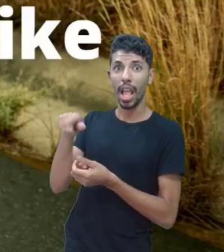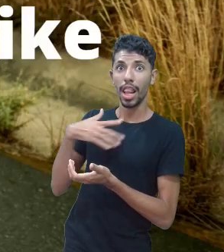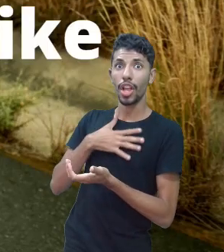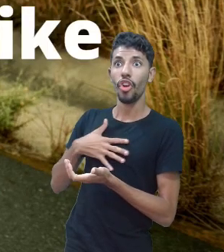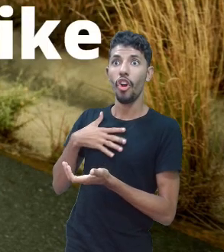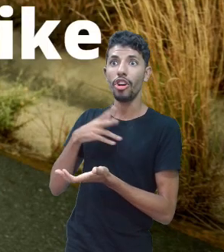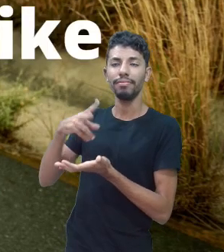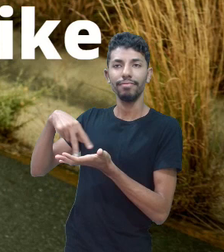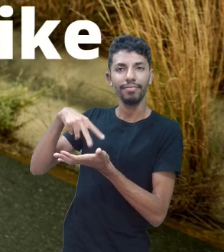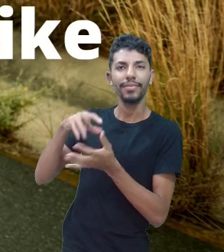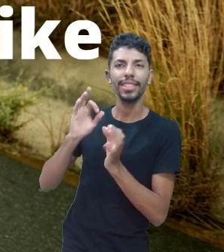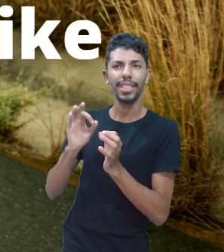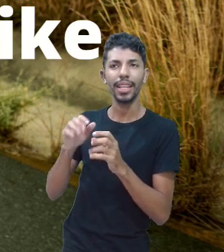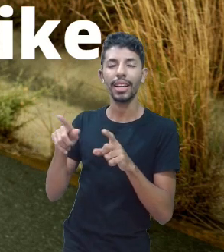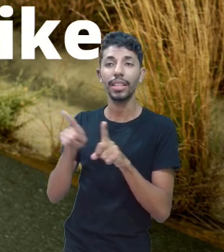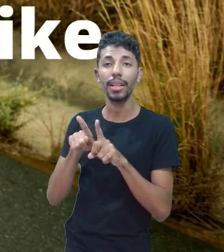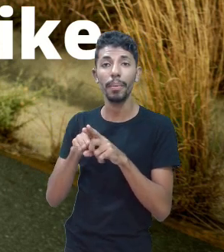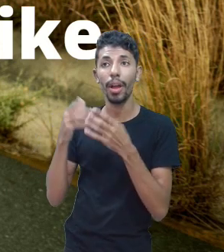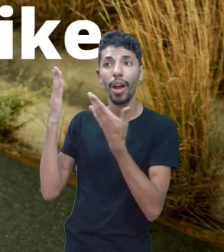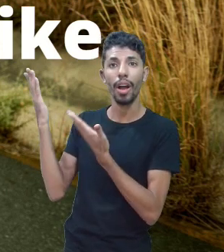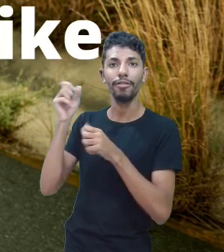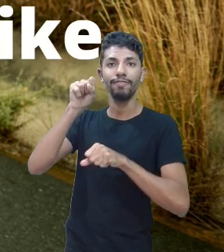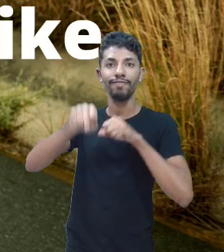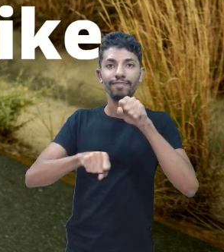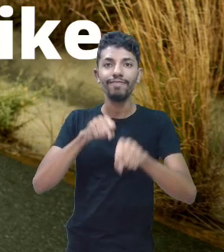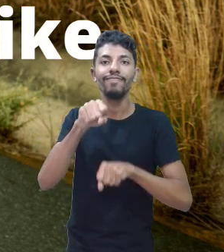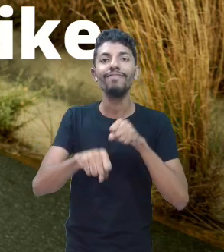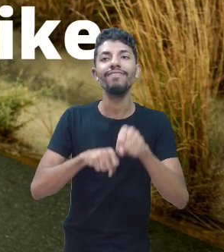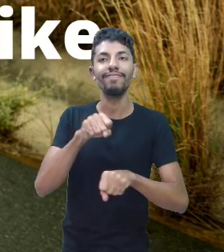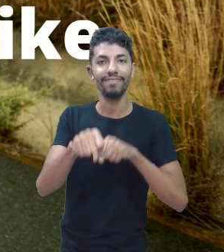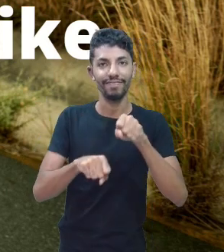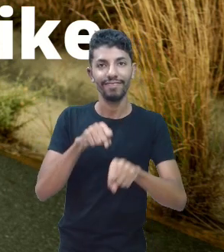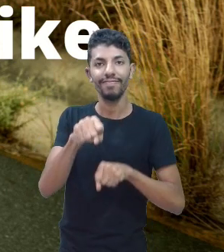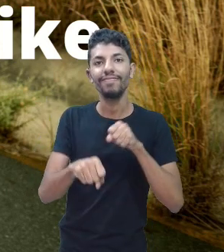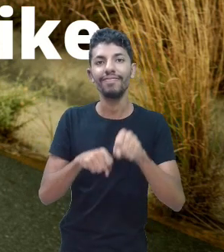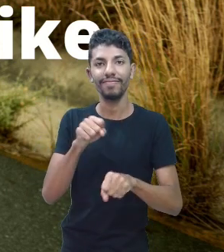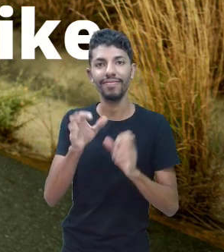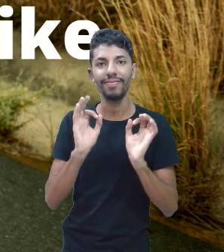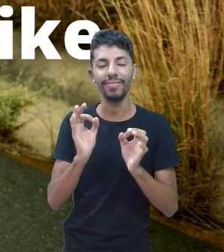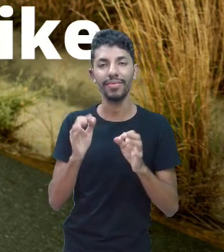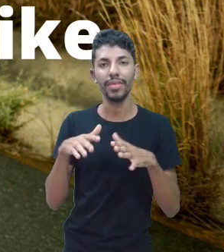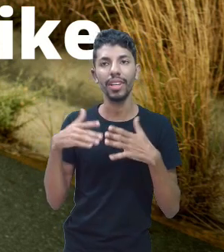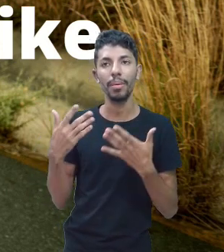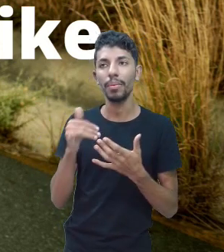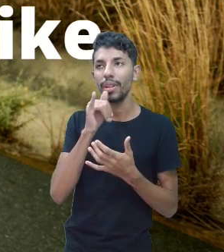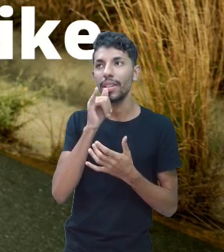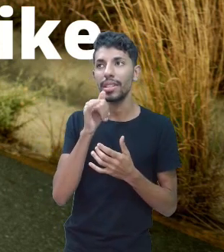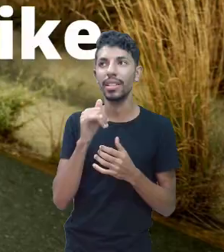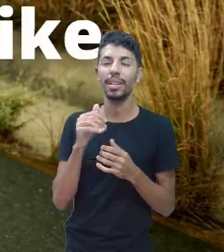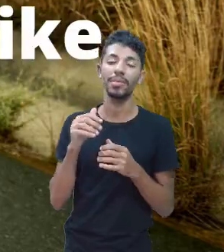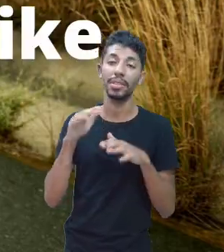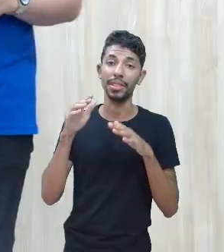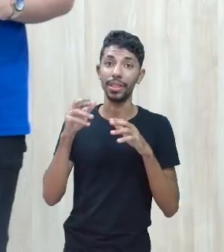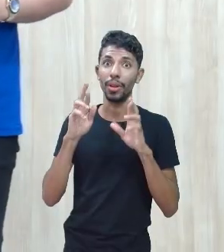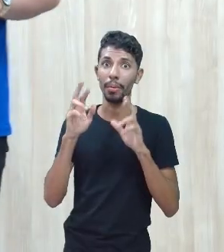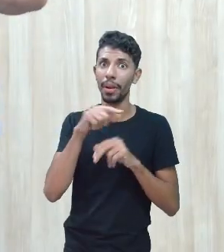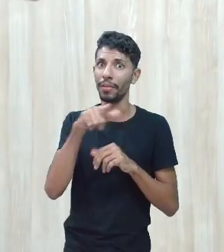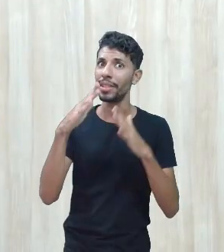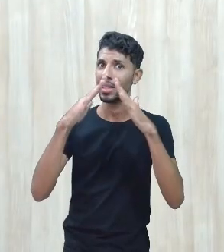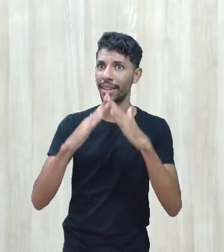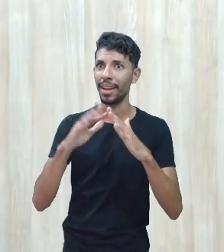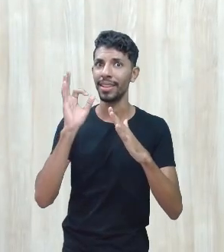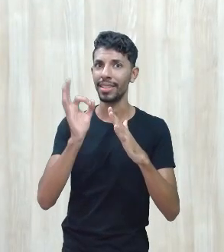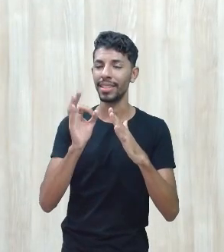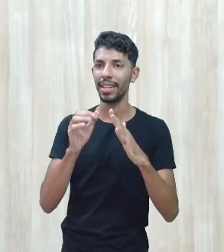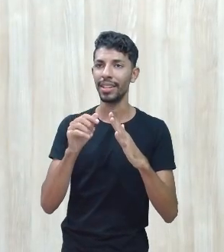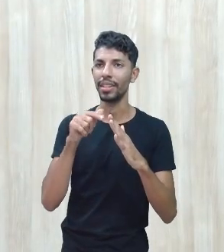dançar, tá certo? Riding a bike também. Andar de bicicleta. Você está em casa, eu espero que, como você já me conhece de outras aulas,